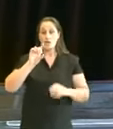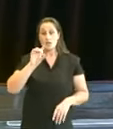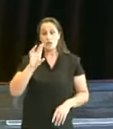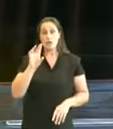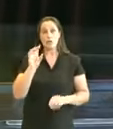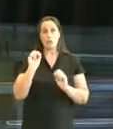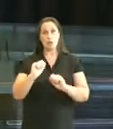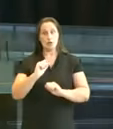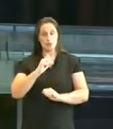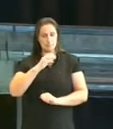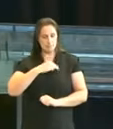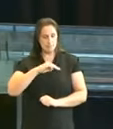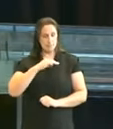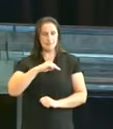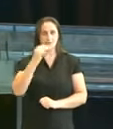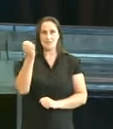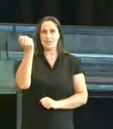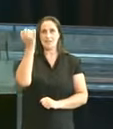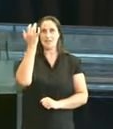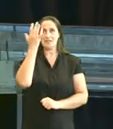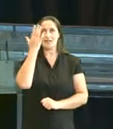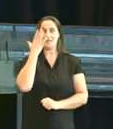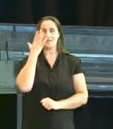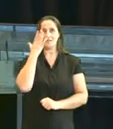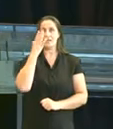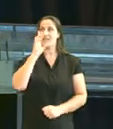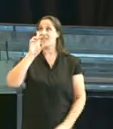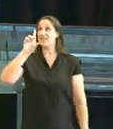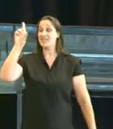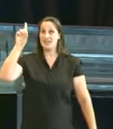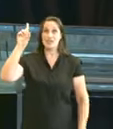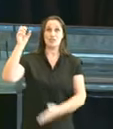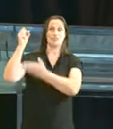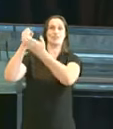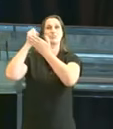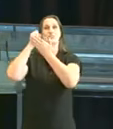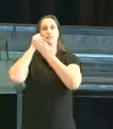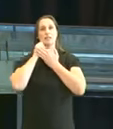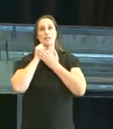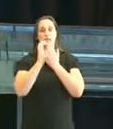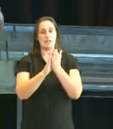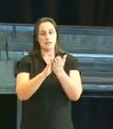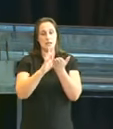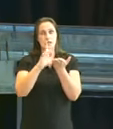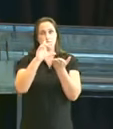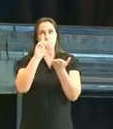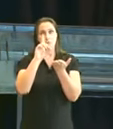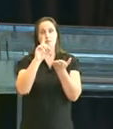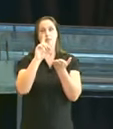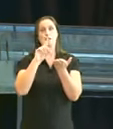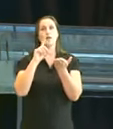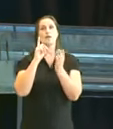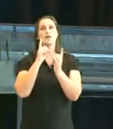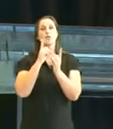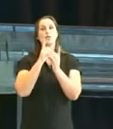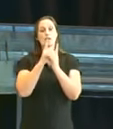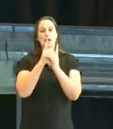e graça, intervenção do Senhor. Na Bíblia a gente vai encontrar